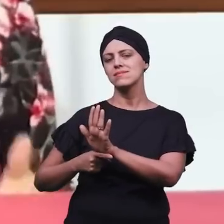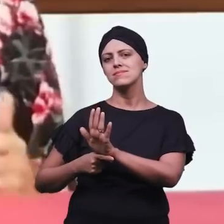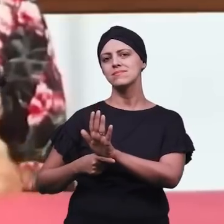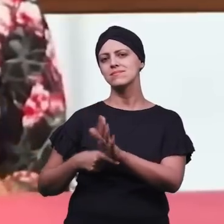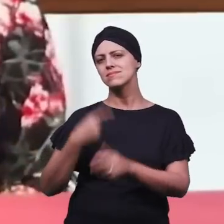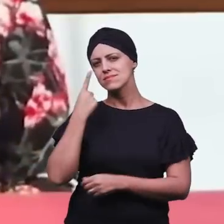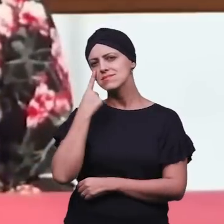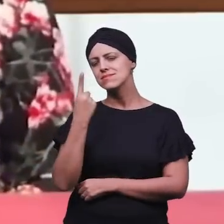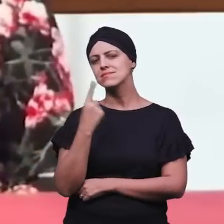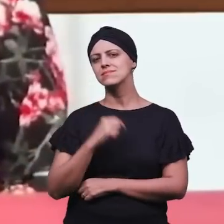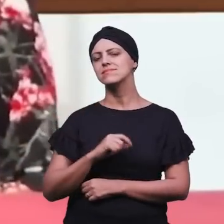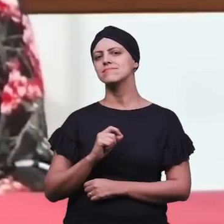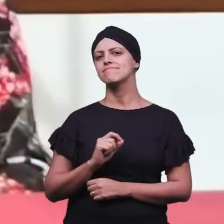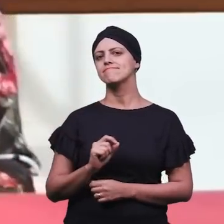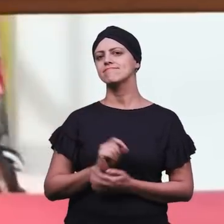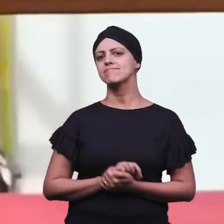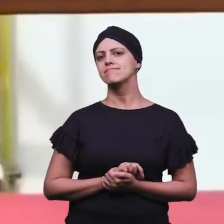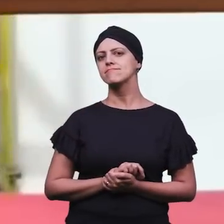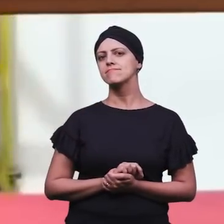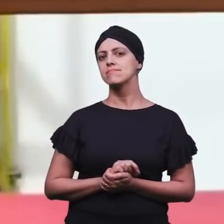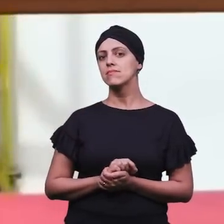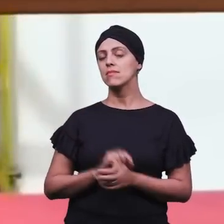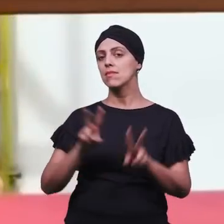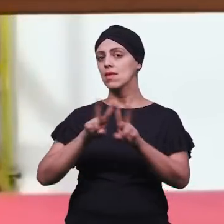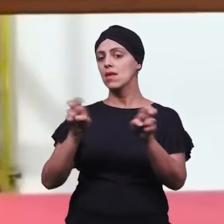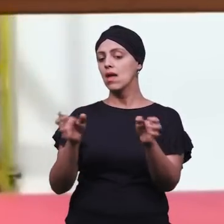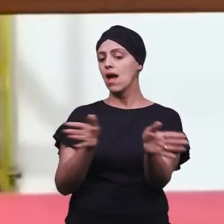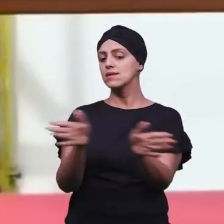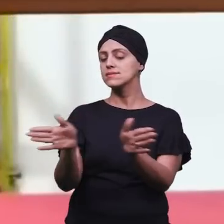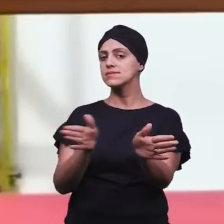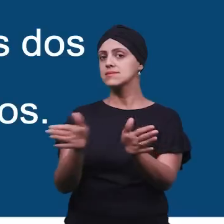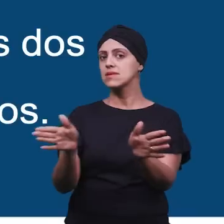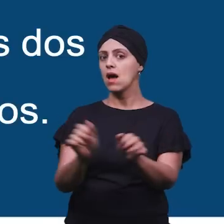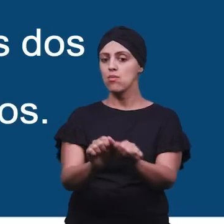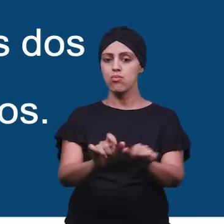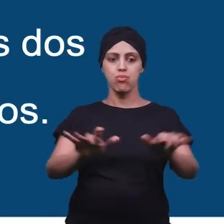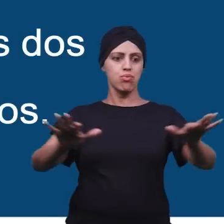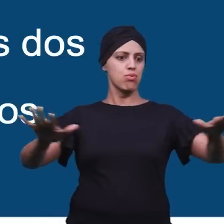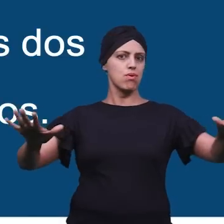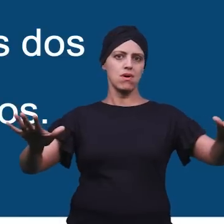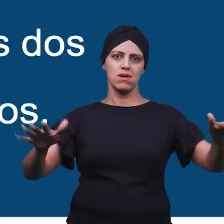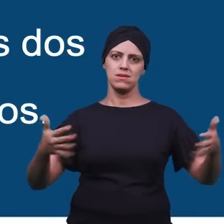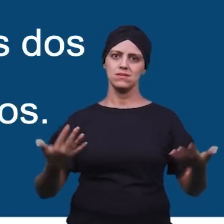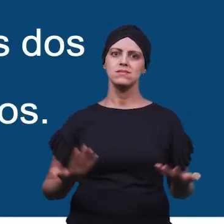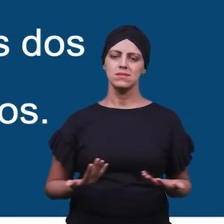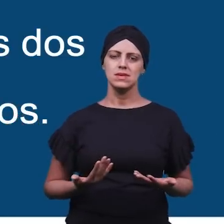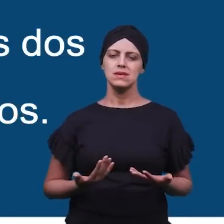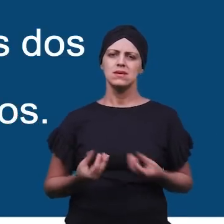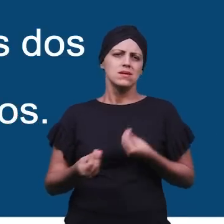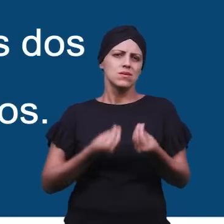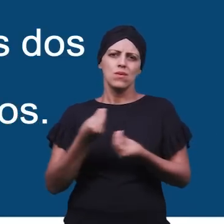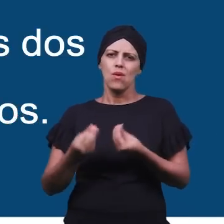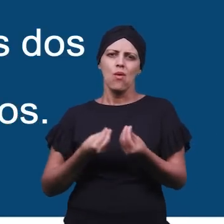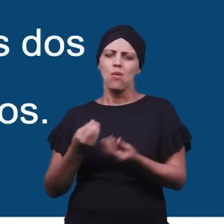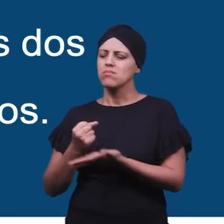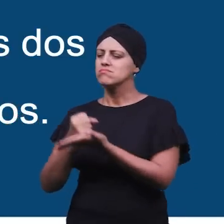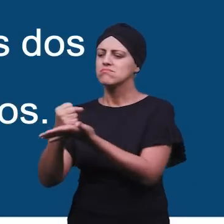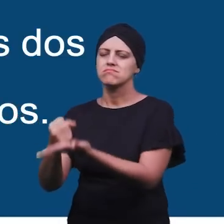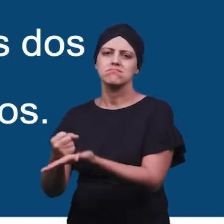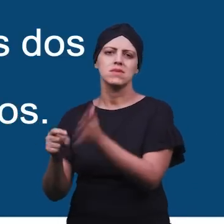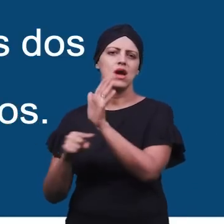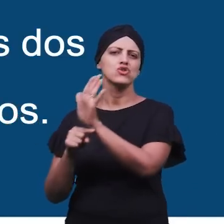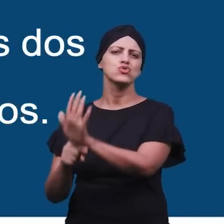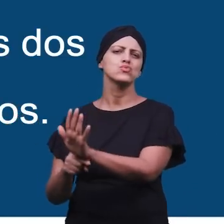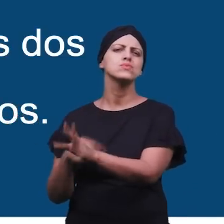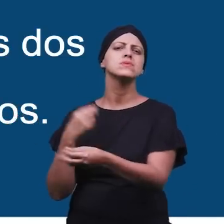acessibilidade. Você para os irmãos, veem como que esse termo acessibilidade, ele é abrangente. E como é feita essa